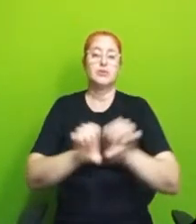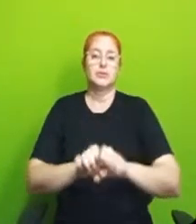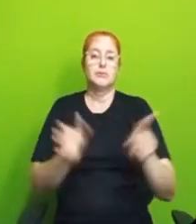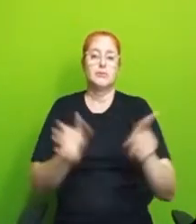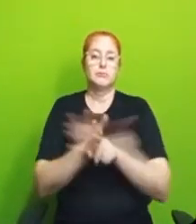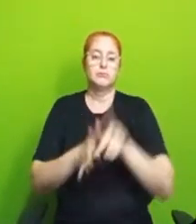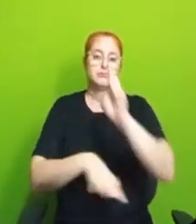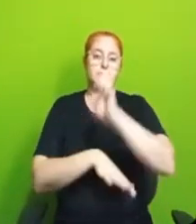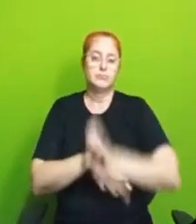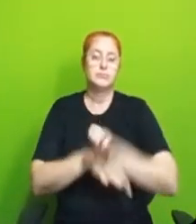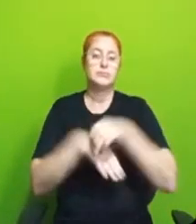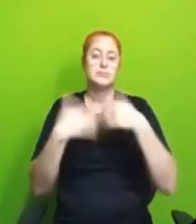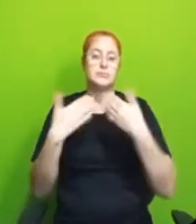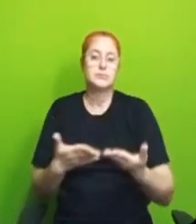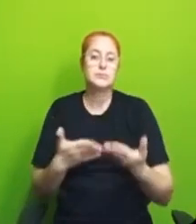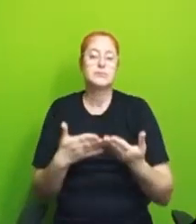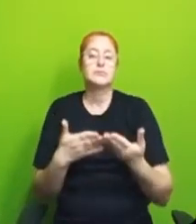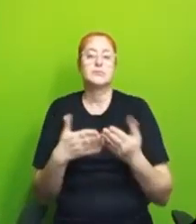partir